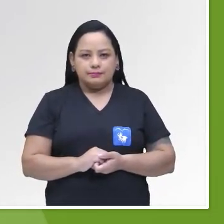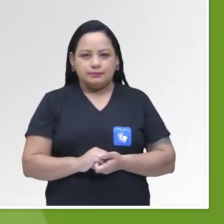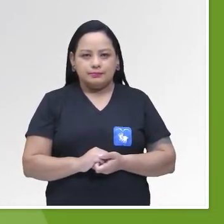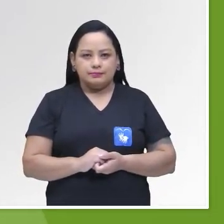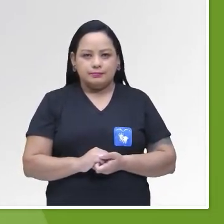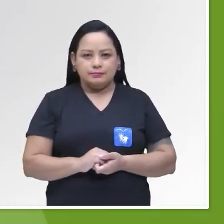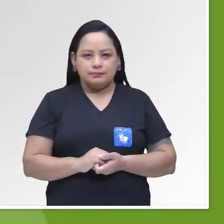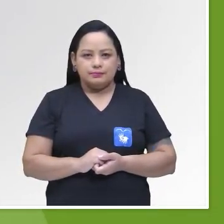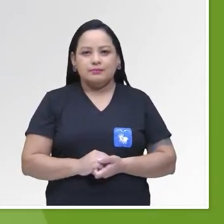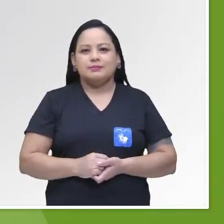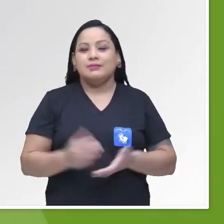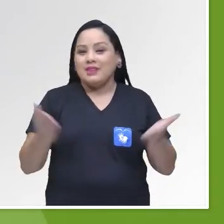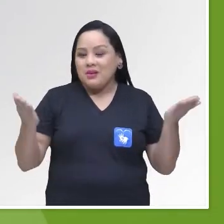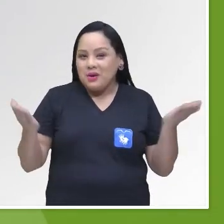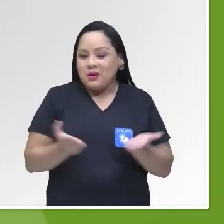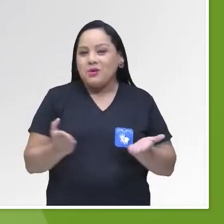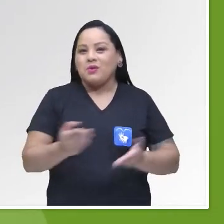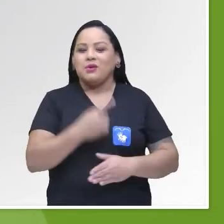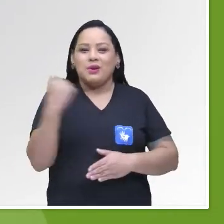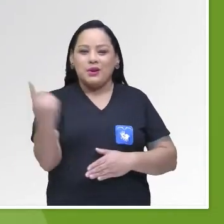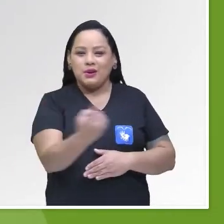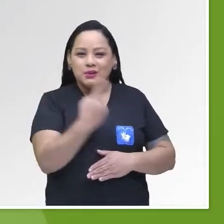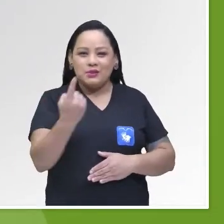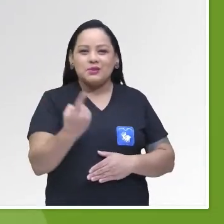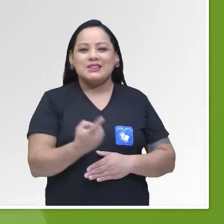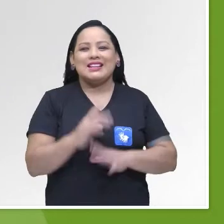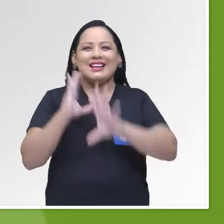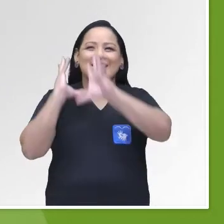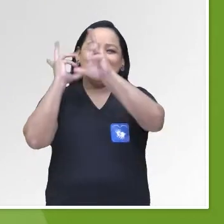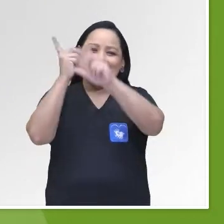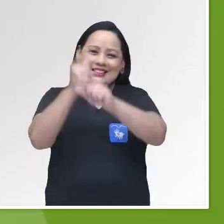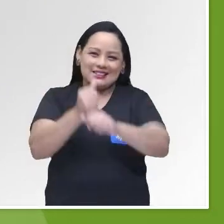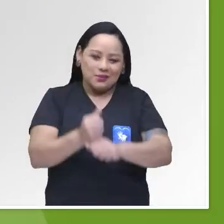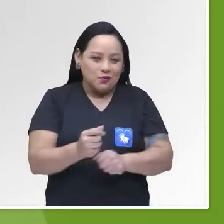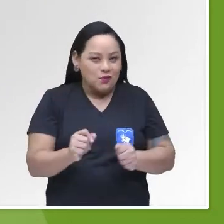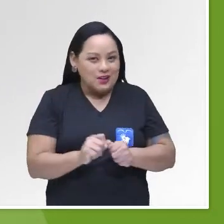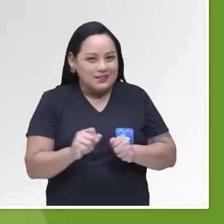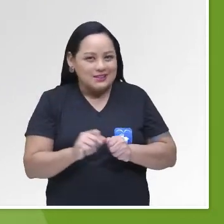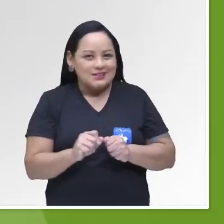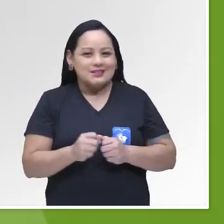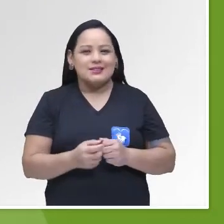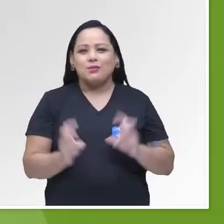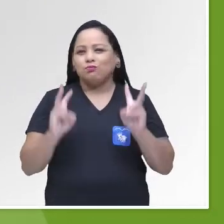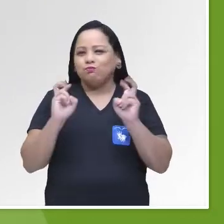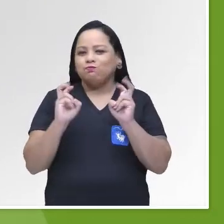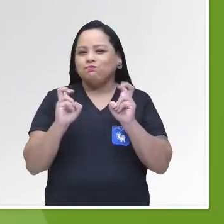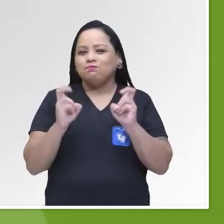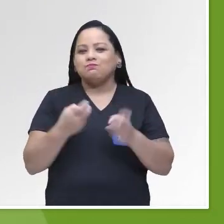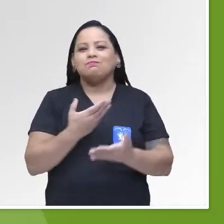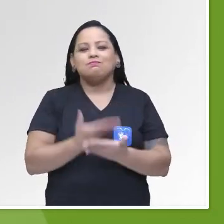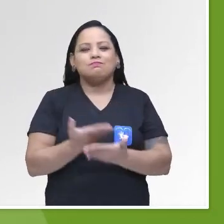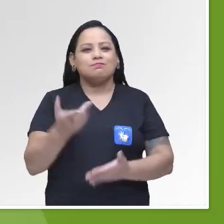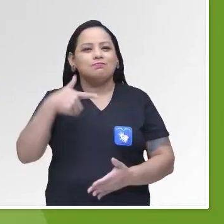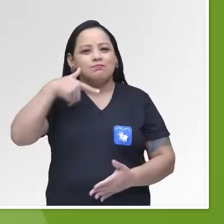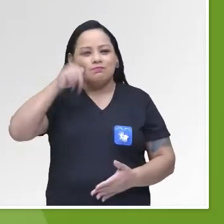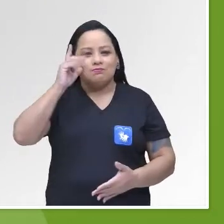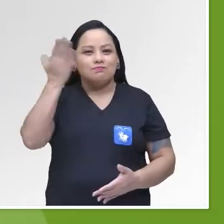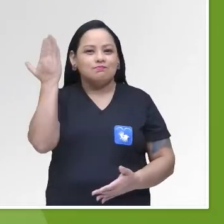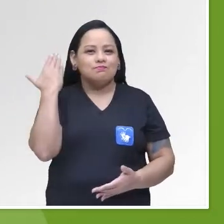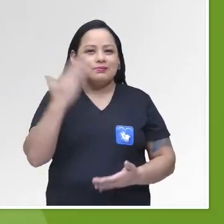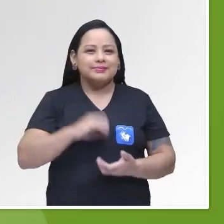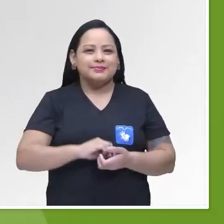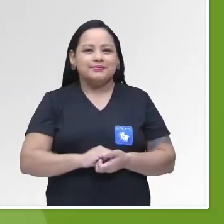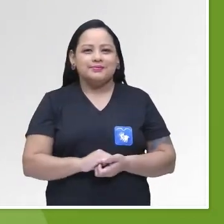Então agora a gente vai revisar, né, o assunto da aula anterior. Vamos lá?